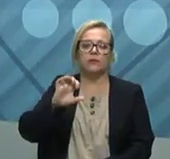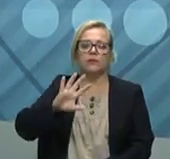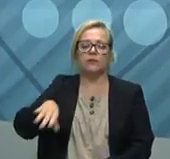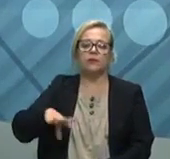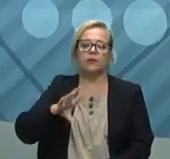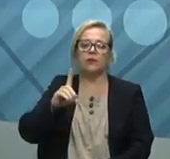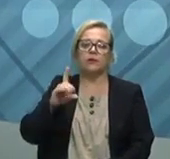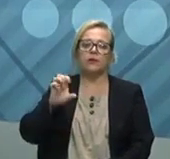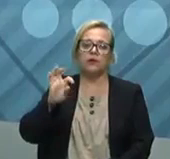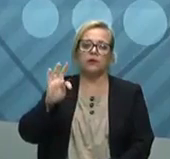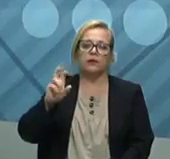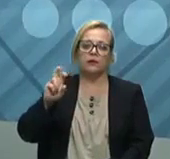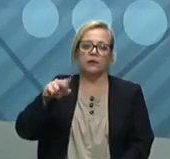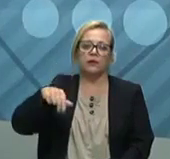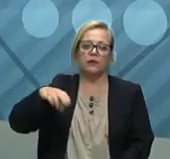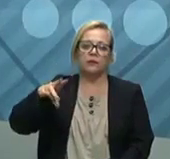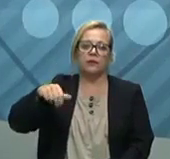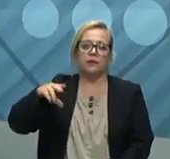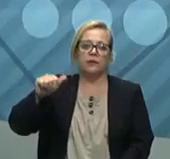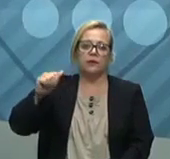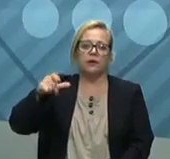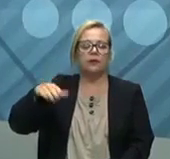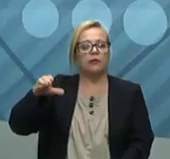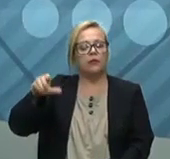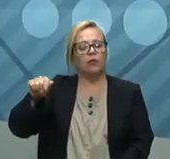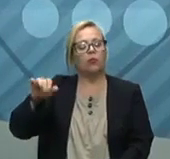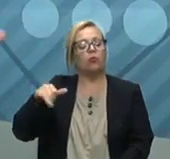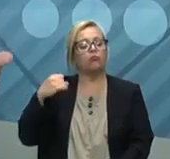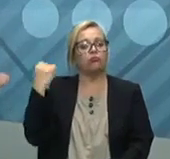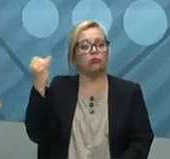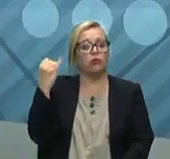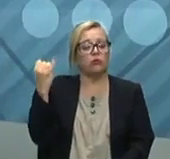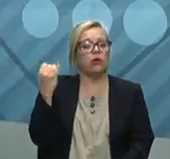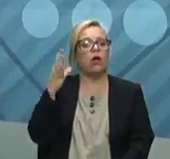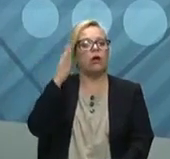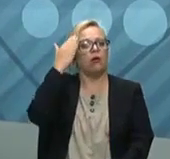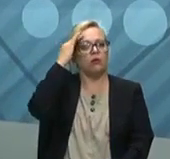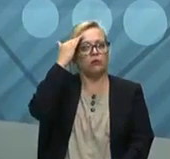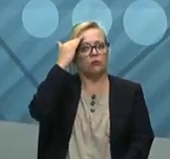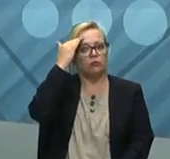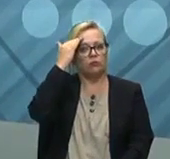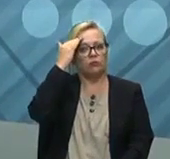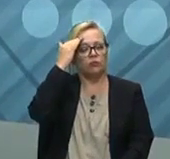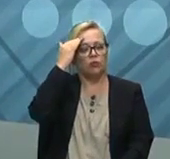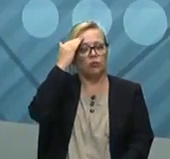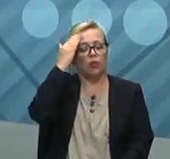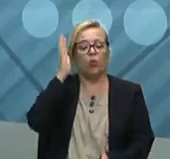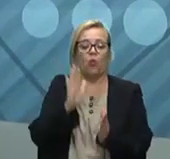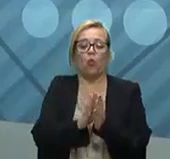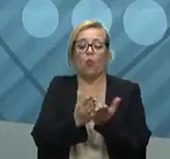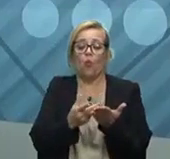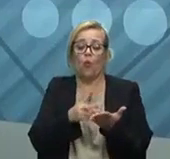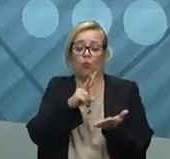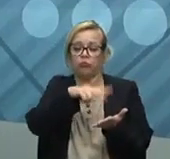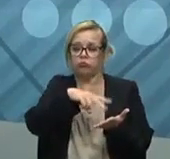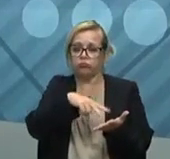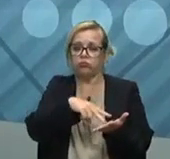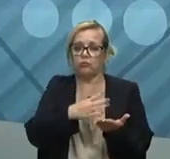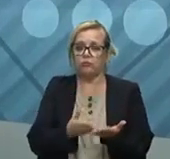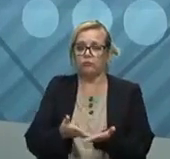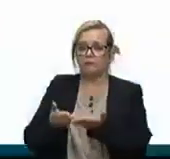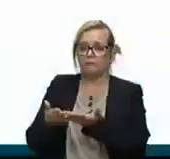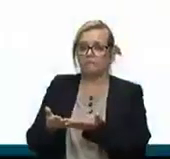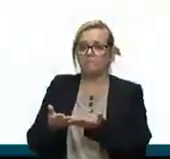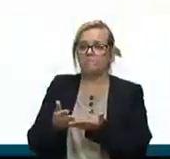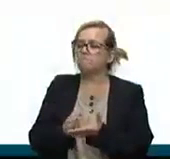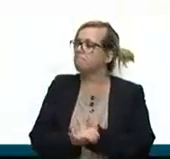coeficiente de correlação. Por isso que é importante que você tenha compreendido bem coeficiente de correlação. Vamos então à